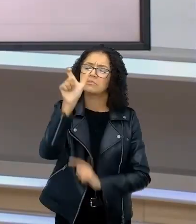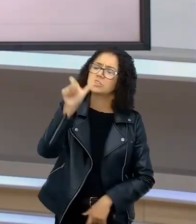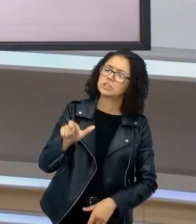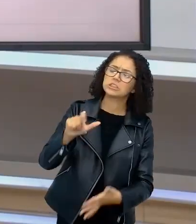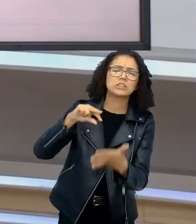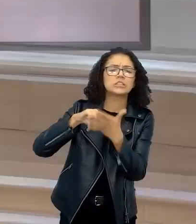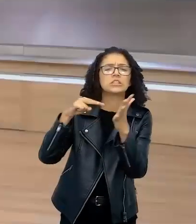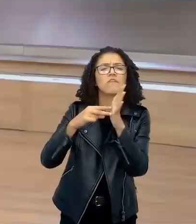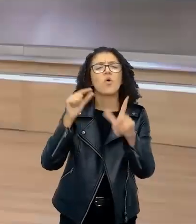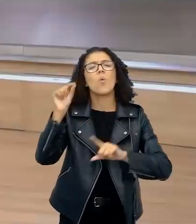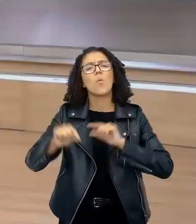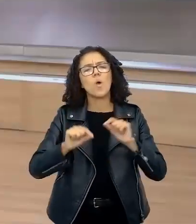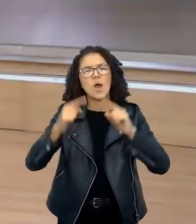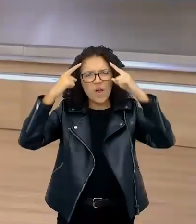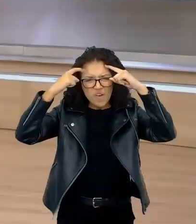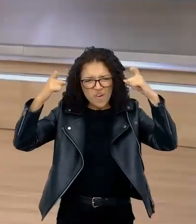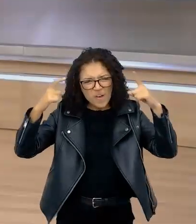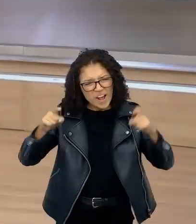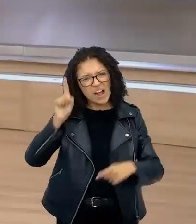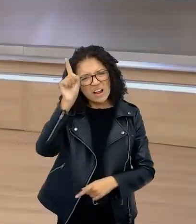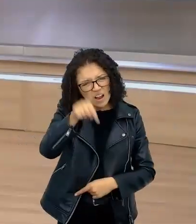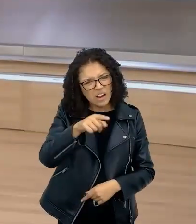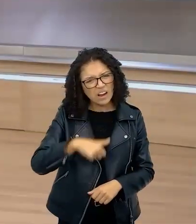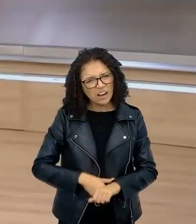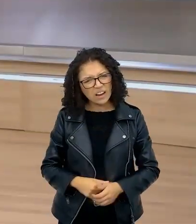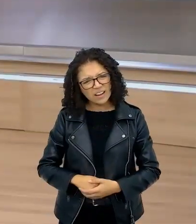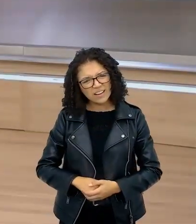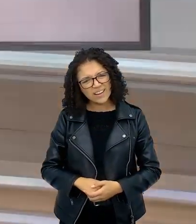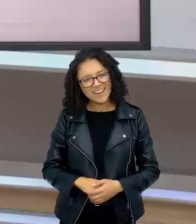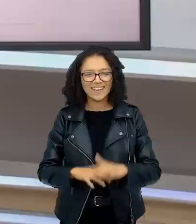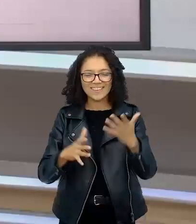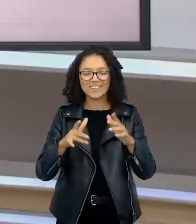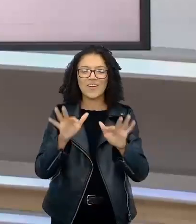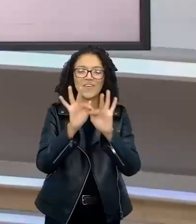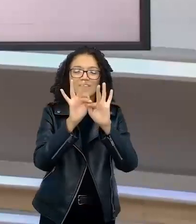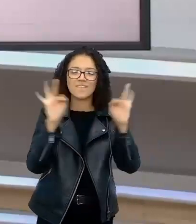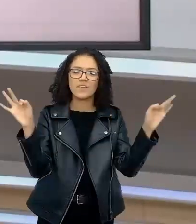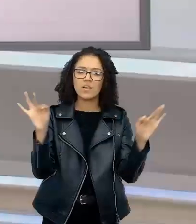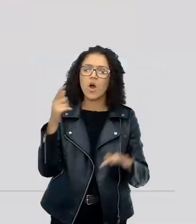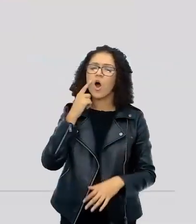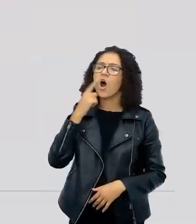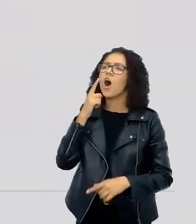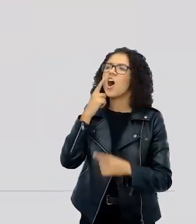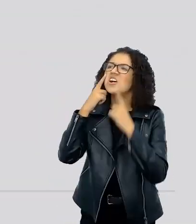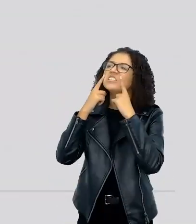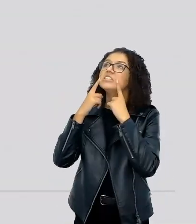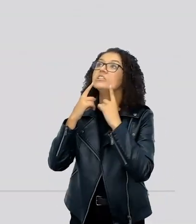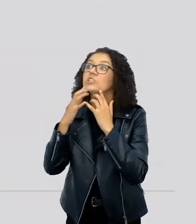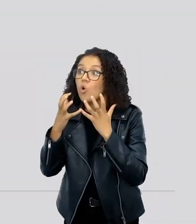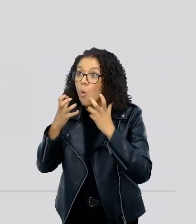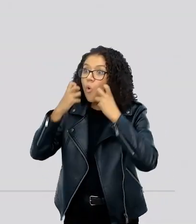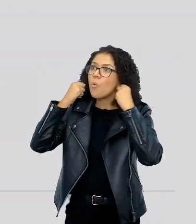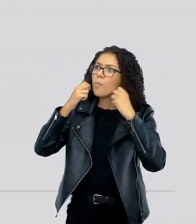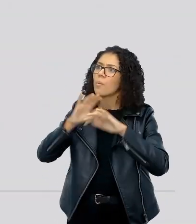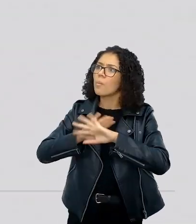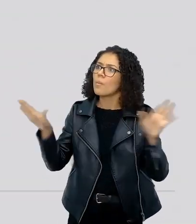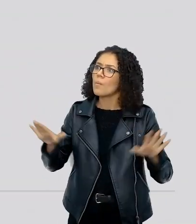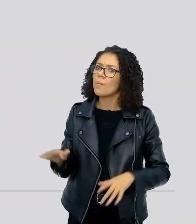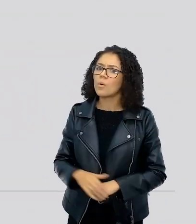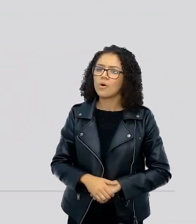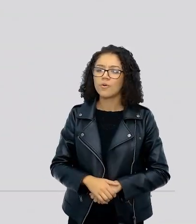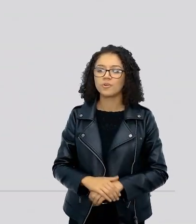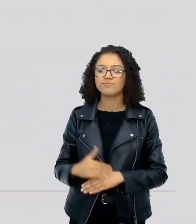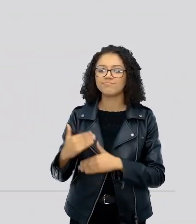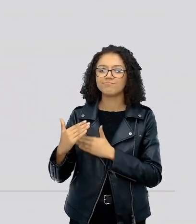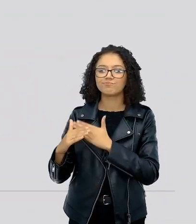homem é ser violento? E aí aqui eu trouxe algumas dessas frases, né? Engole o choro, seja homem, aí que esse menino vai